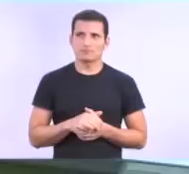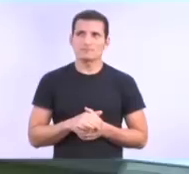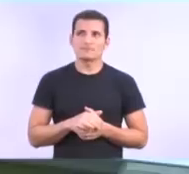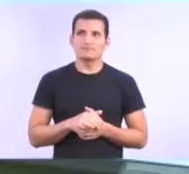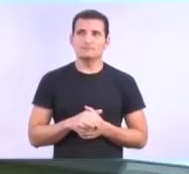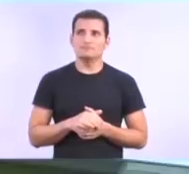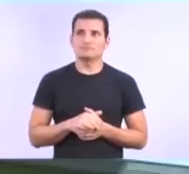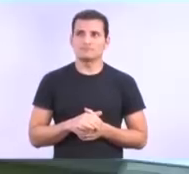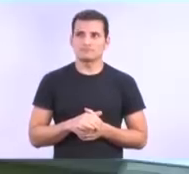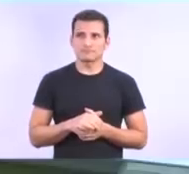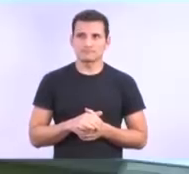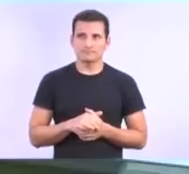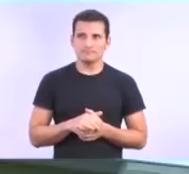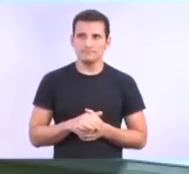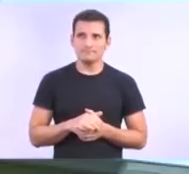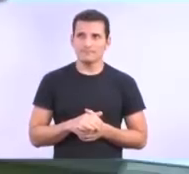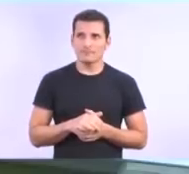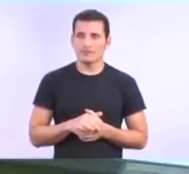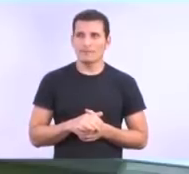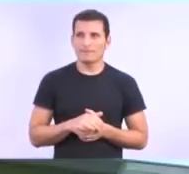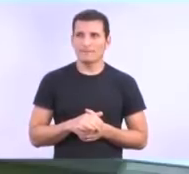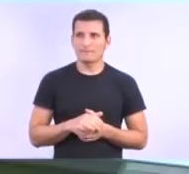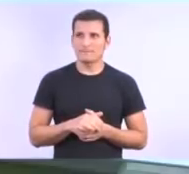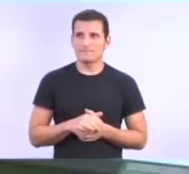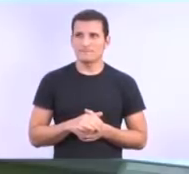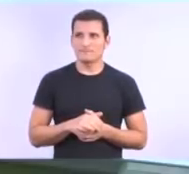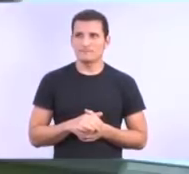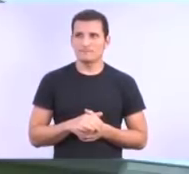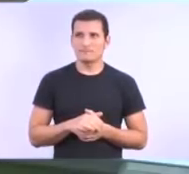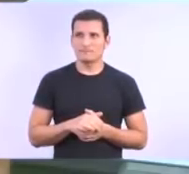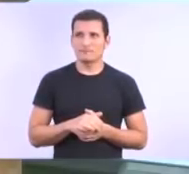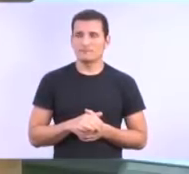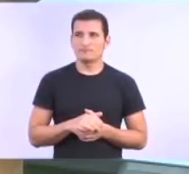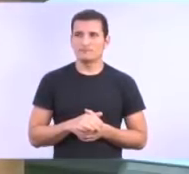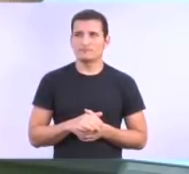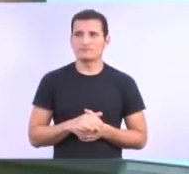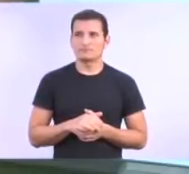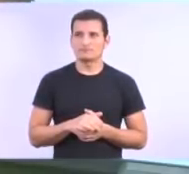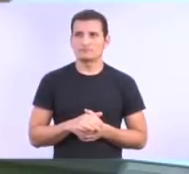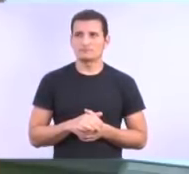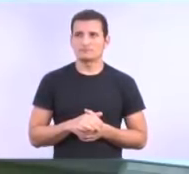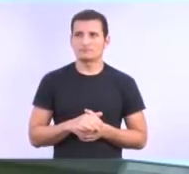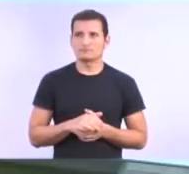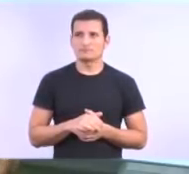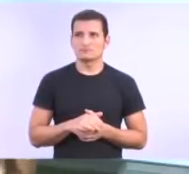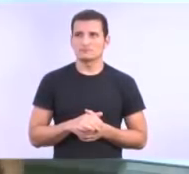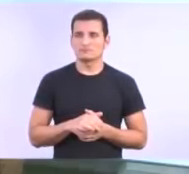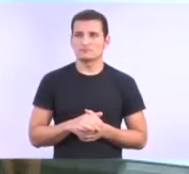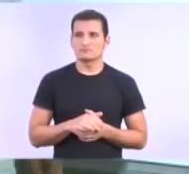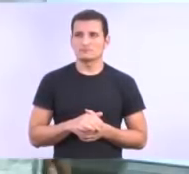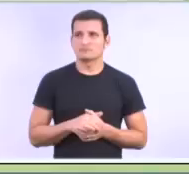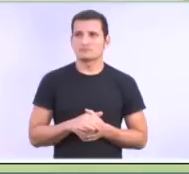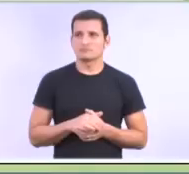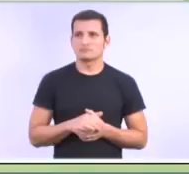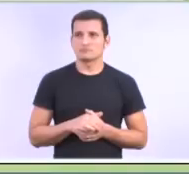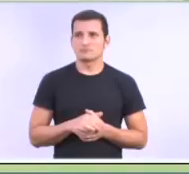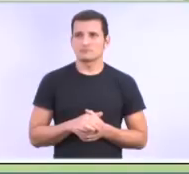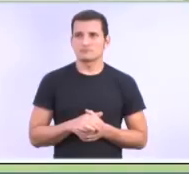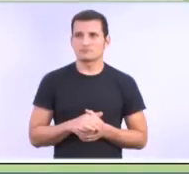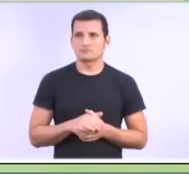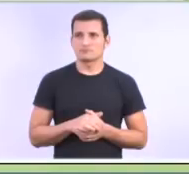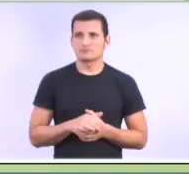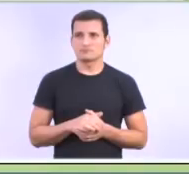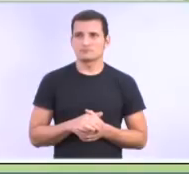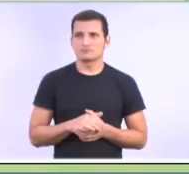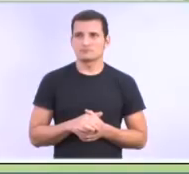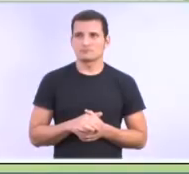CPF que o cara passou para mim não é válido, faça alguma coisa a respeito. E é o que a gente vai fazer agora. Então eu vou passar o